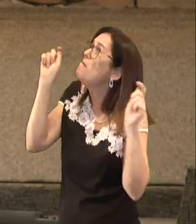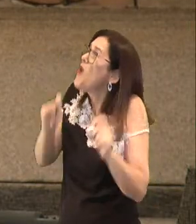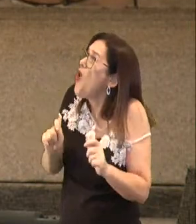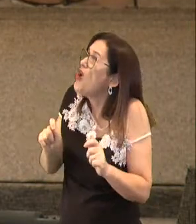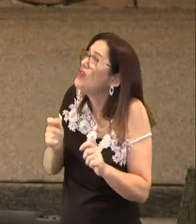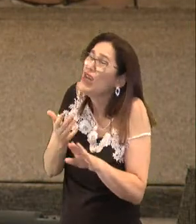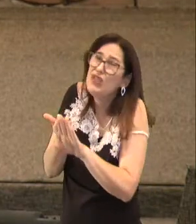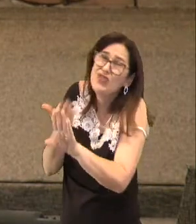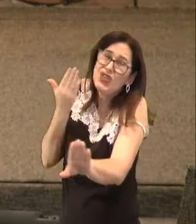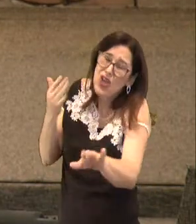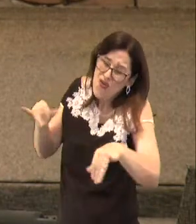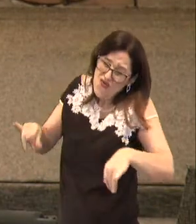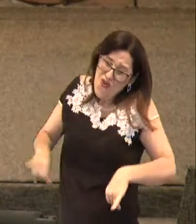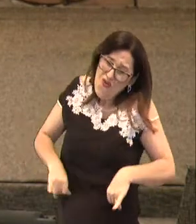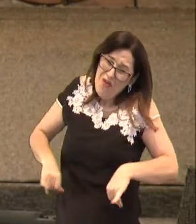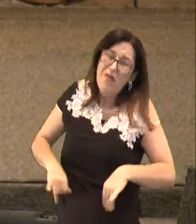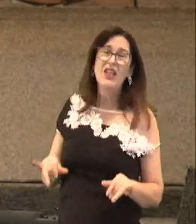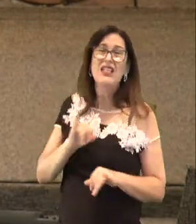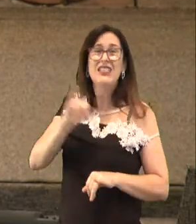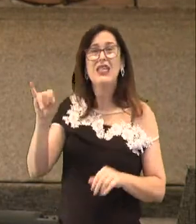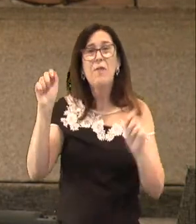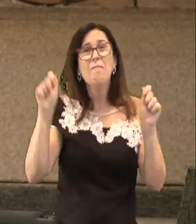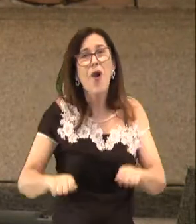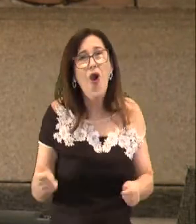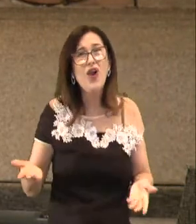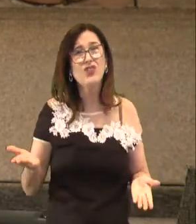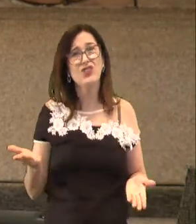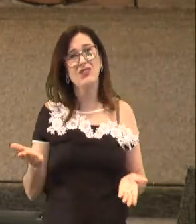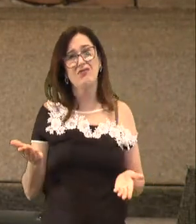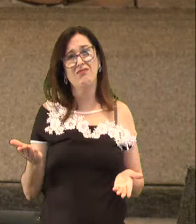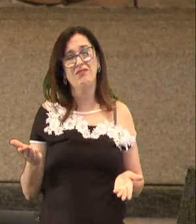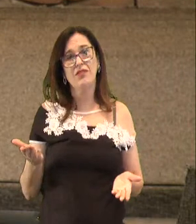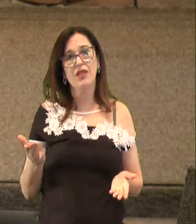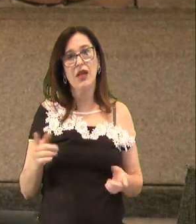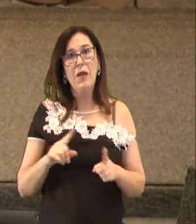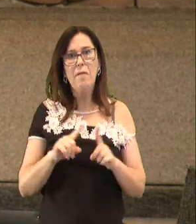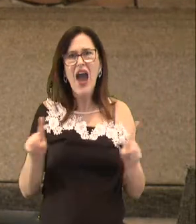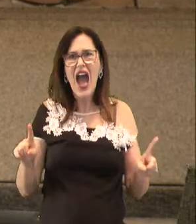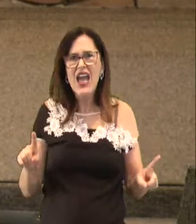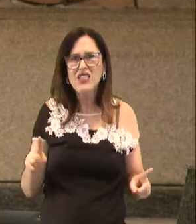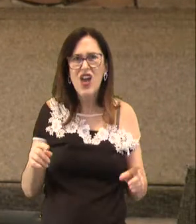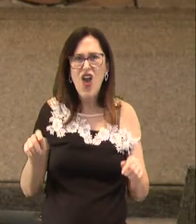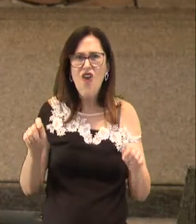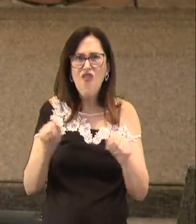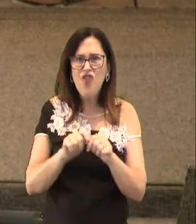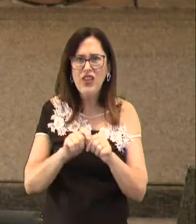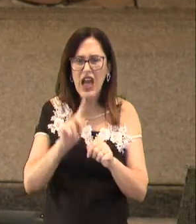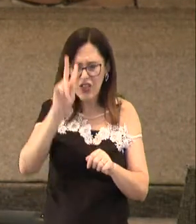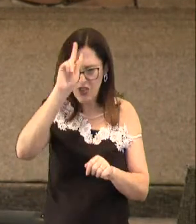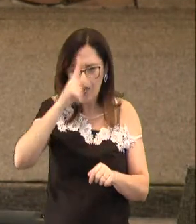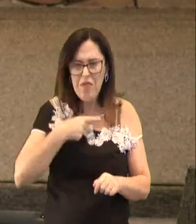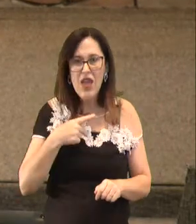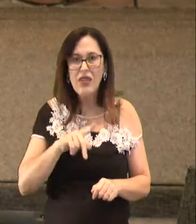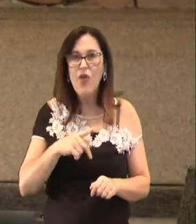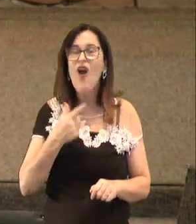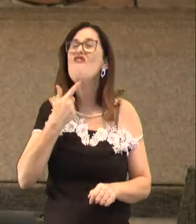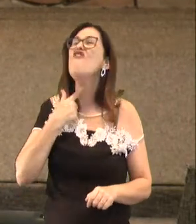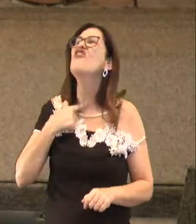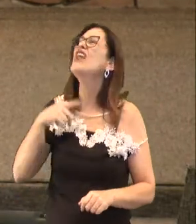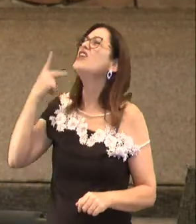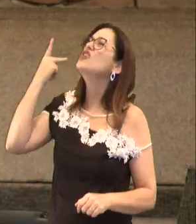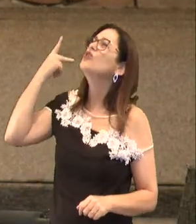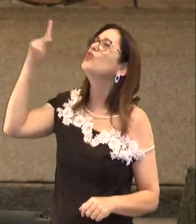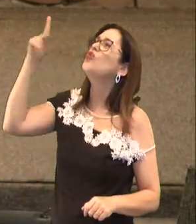esse cálice, esse sofrimento que vem em breve sobre mim, mas que não seja feita conforme a minha vontade, sim conforme a